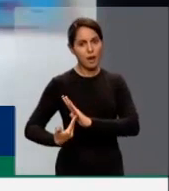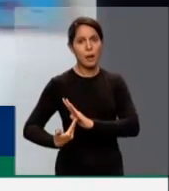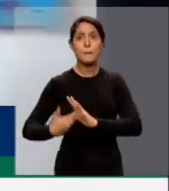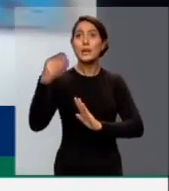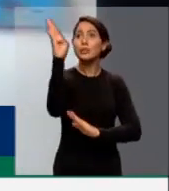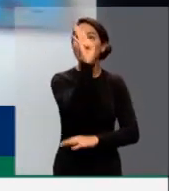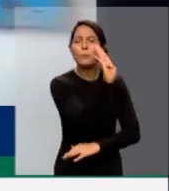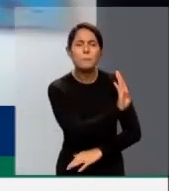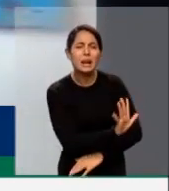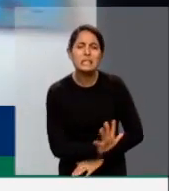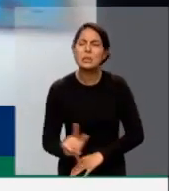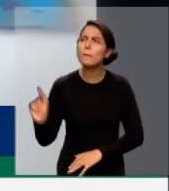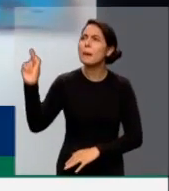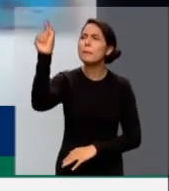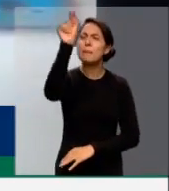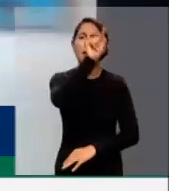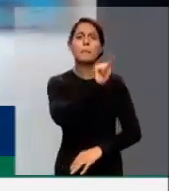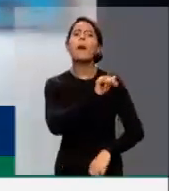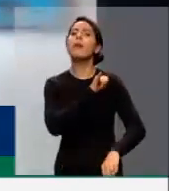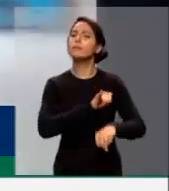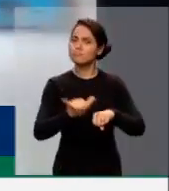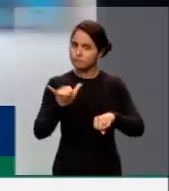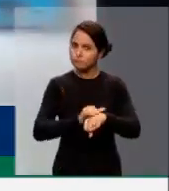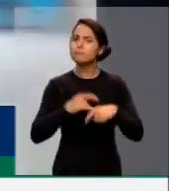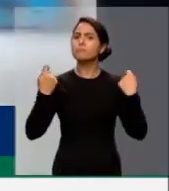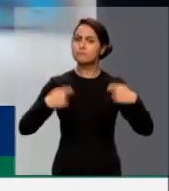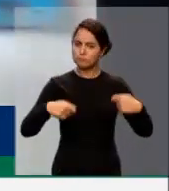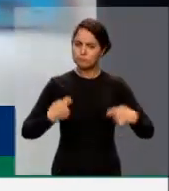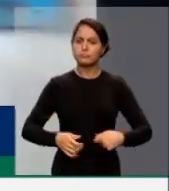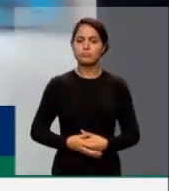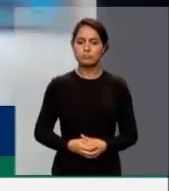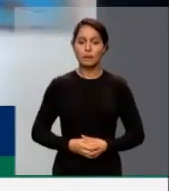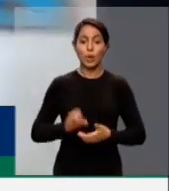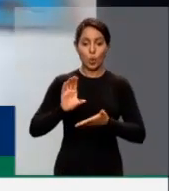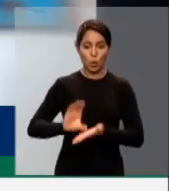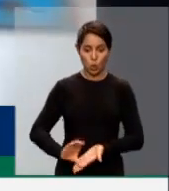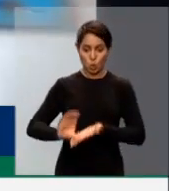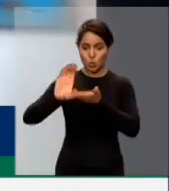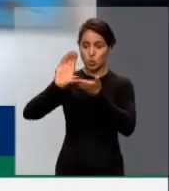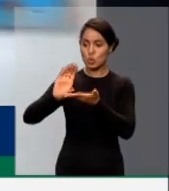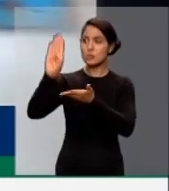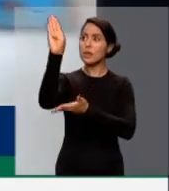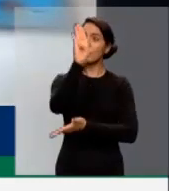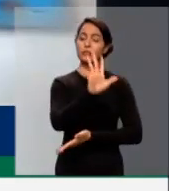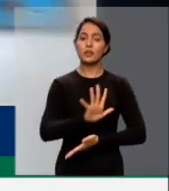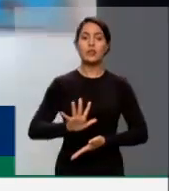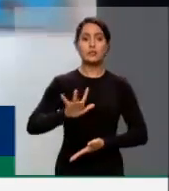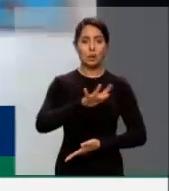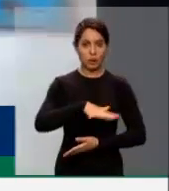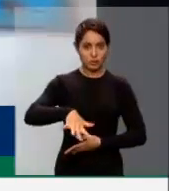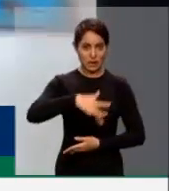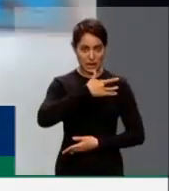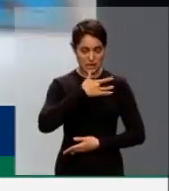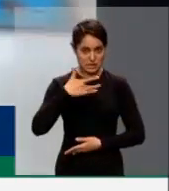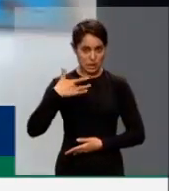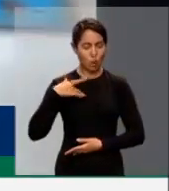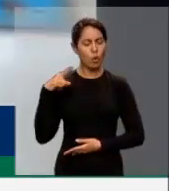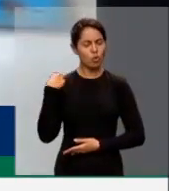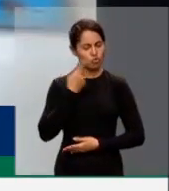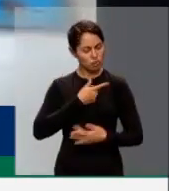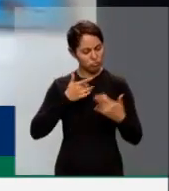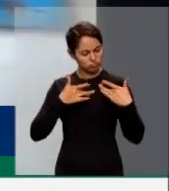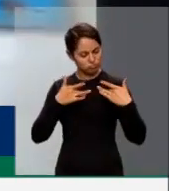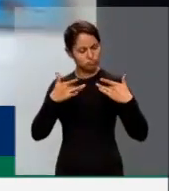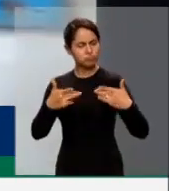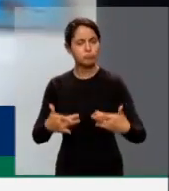nessa articulação, né? Dizer que o Conselho Nacional de Saúde se coloca à disposição para estar aí com a Secretaria da Mulher, deputada, e